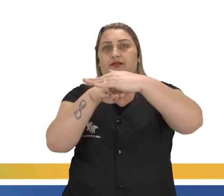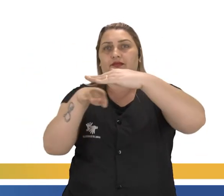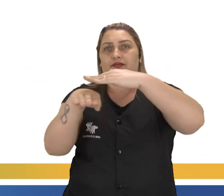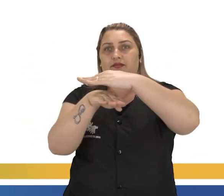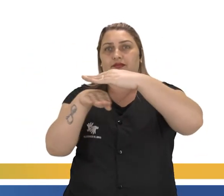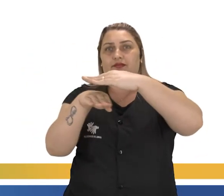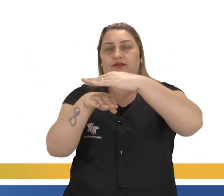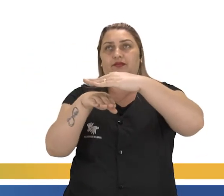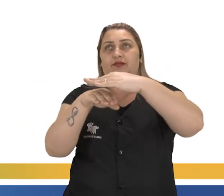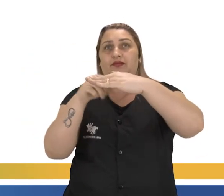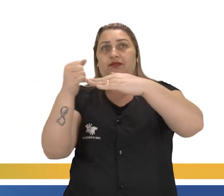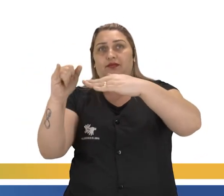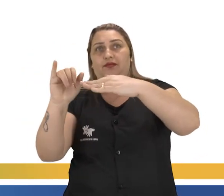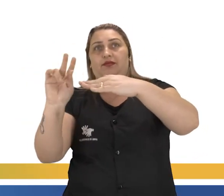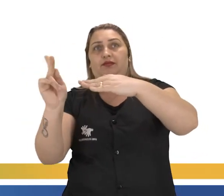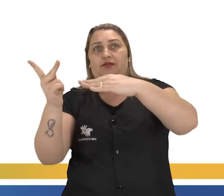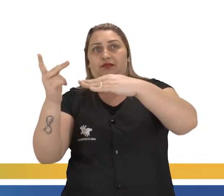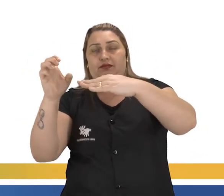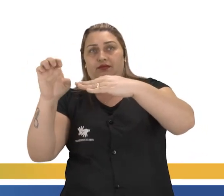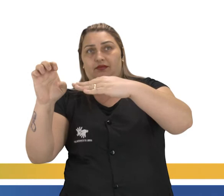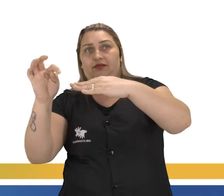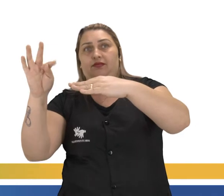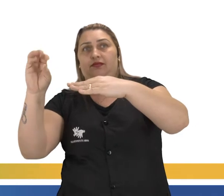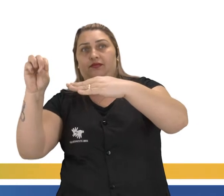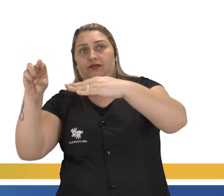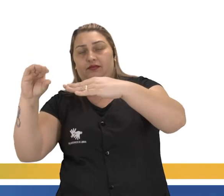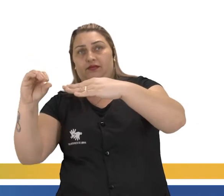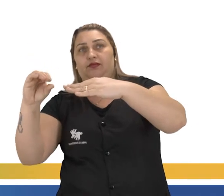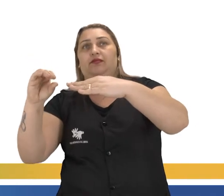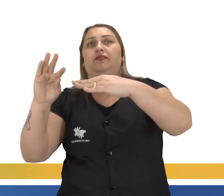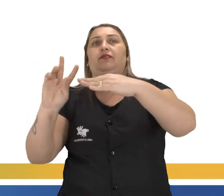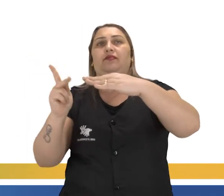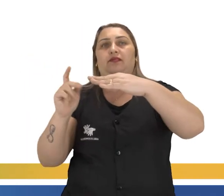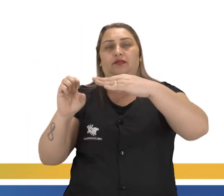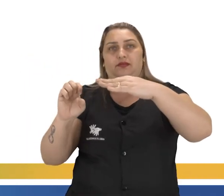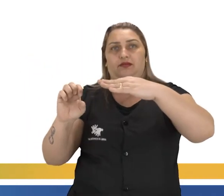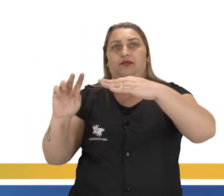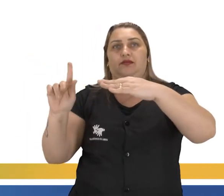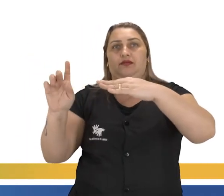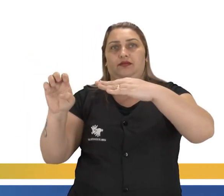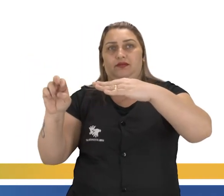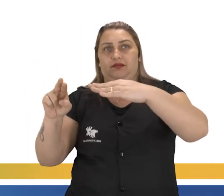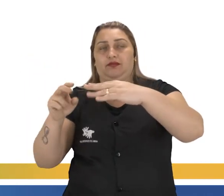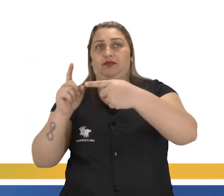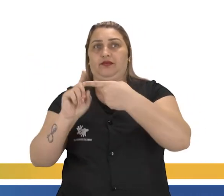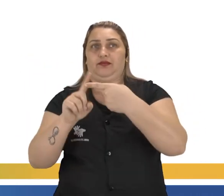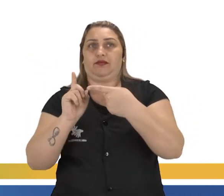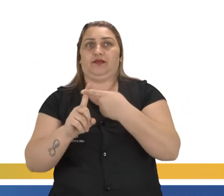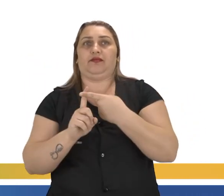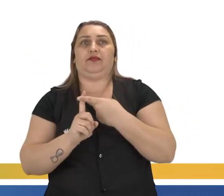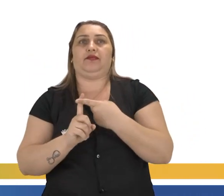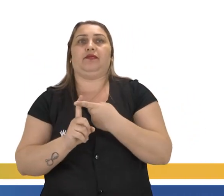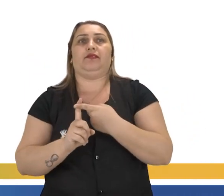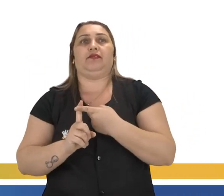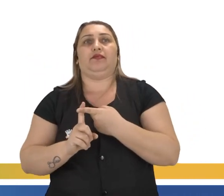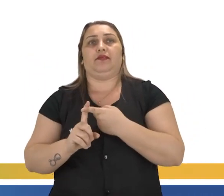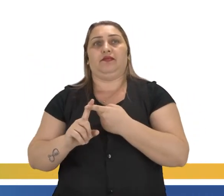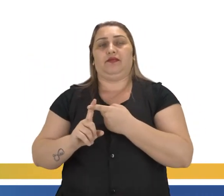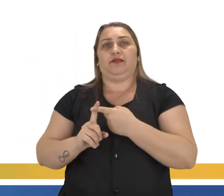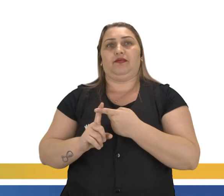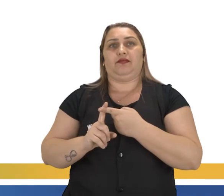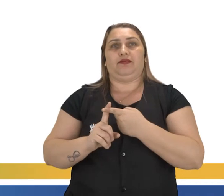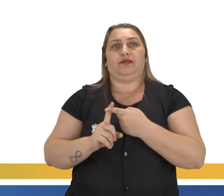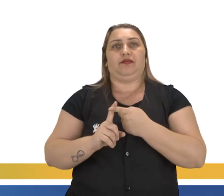delas, definindo se se trata de um heterotônico ou se se trata de um heterogenérico. Primeira frase diz o seguinte: la